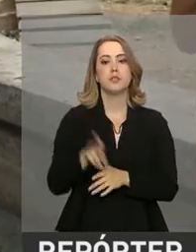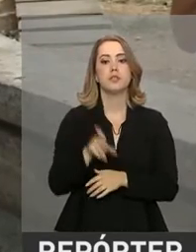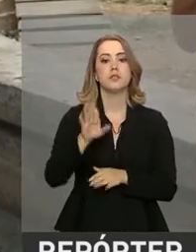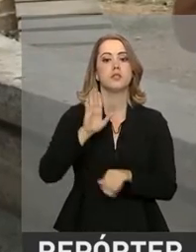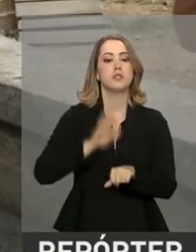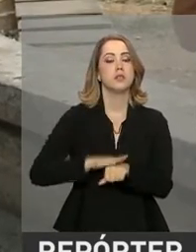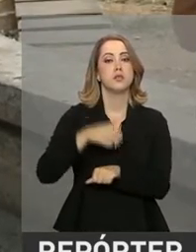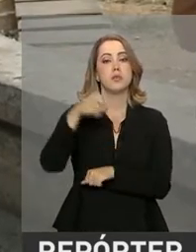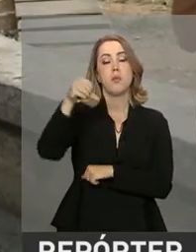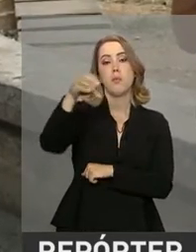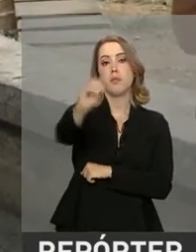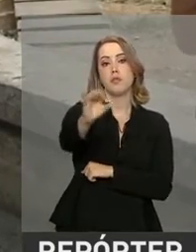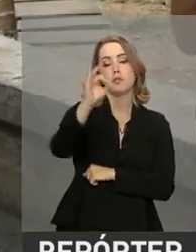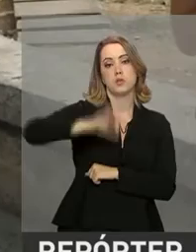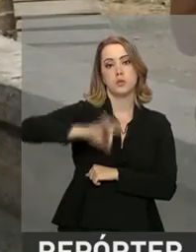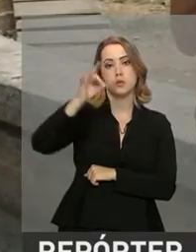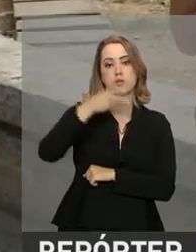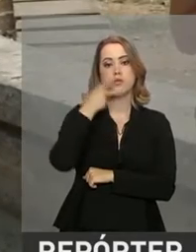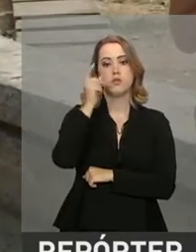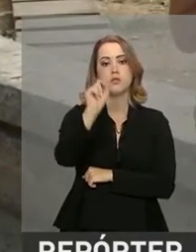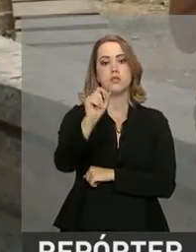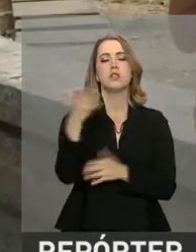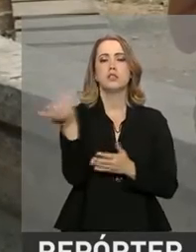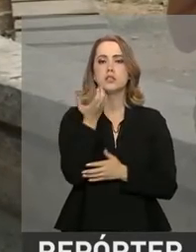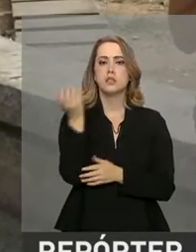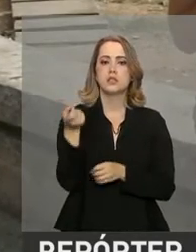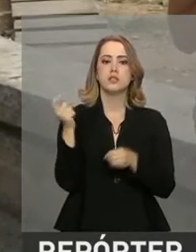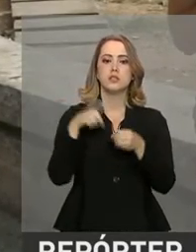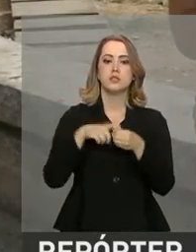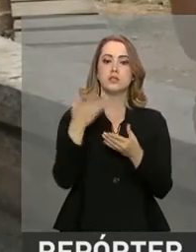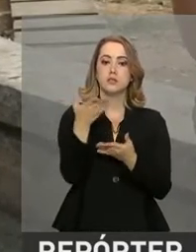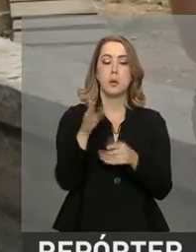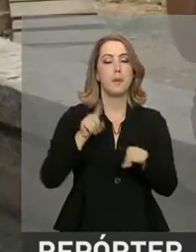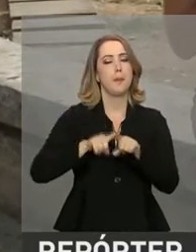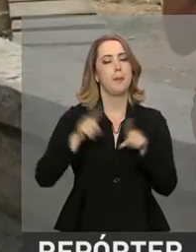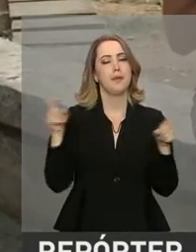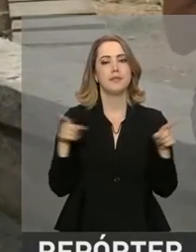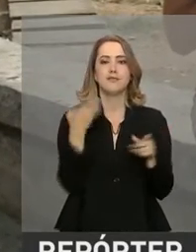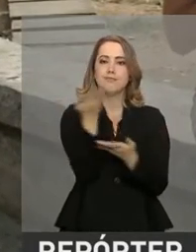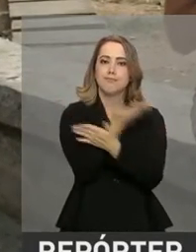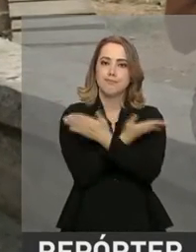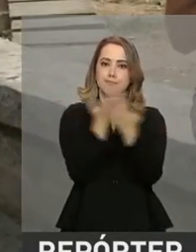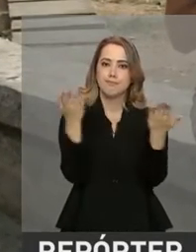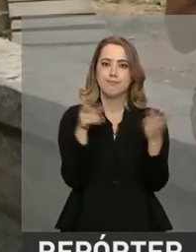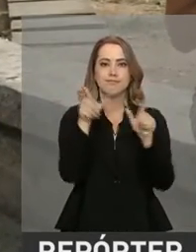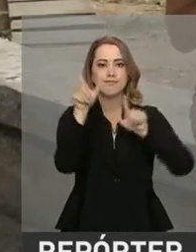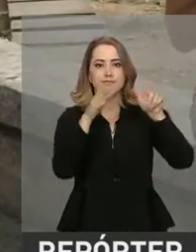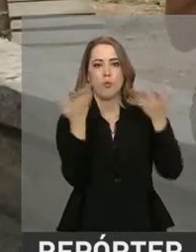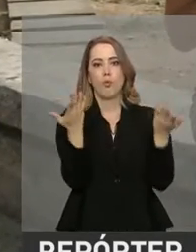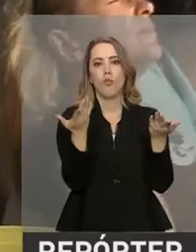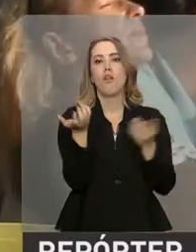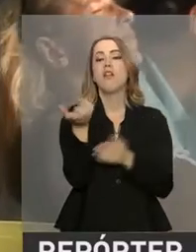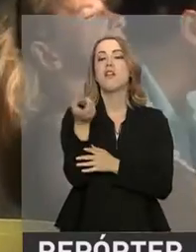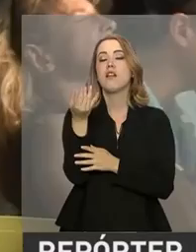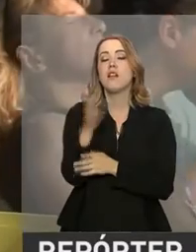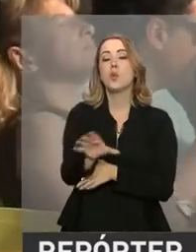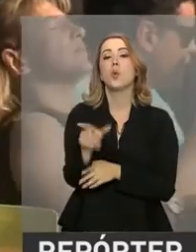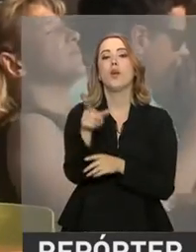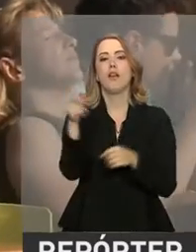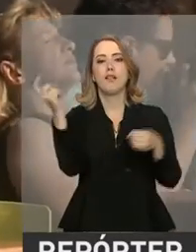em mais de noventa porcento disseram que pretendem voltar mas também com cenário desses quem não vai querer voltar